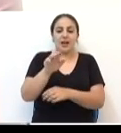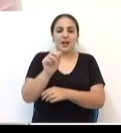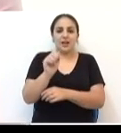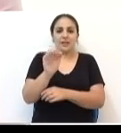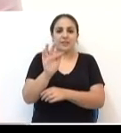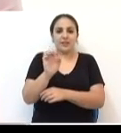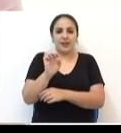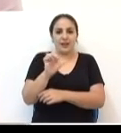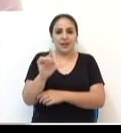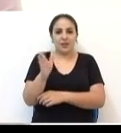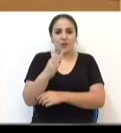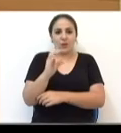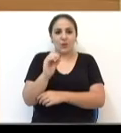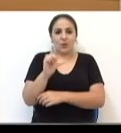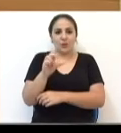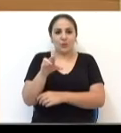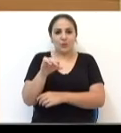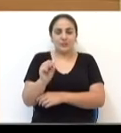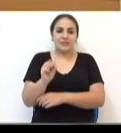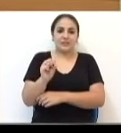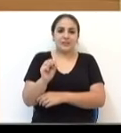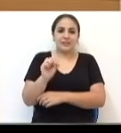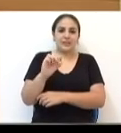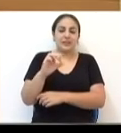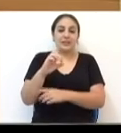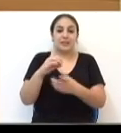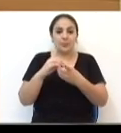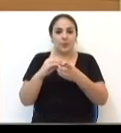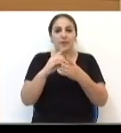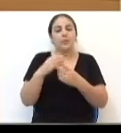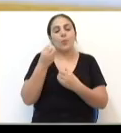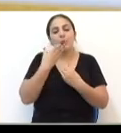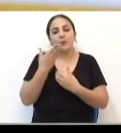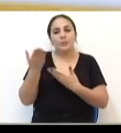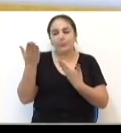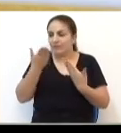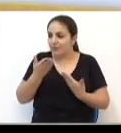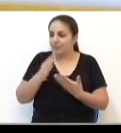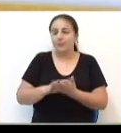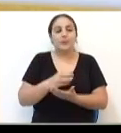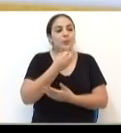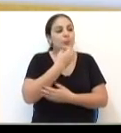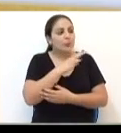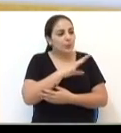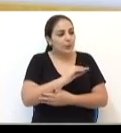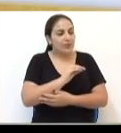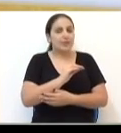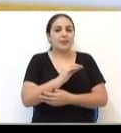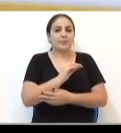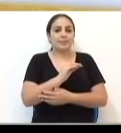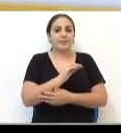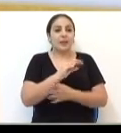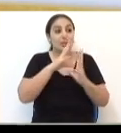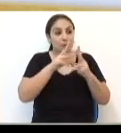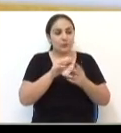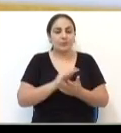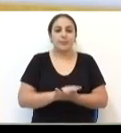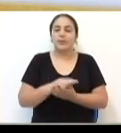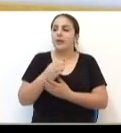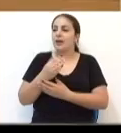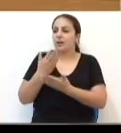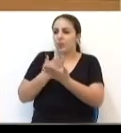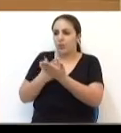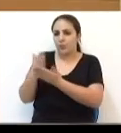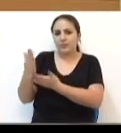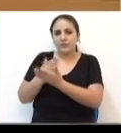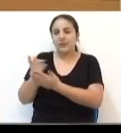com Rafael Colucci, do Democratas. Boa noite e seja bem-vindo à TV Câmara. Boa noite, Paula. Boa noite aos telespectadores.